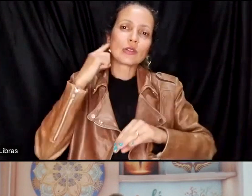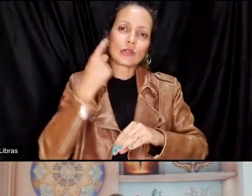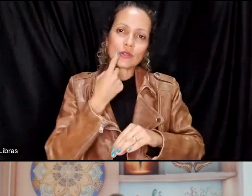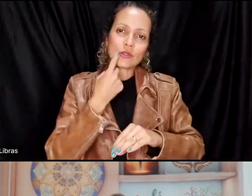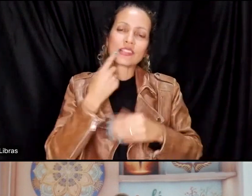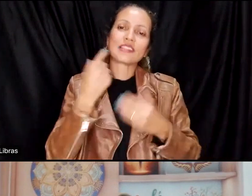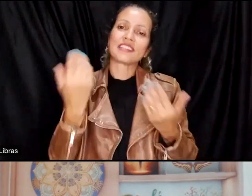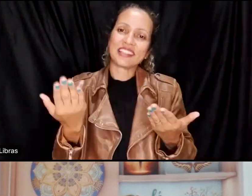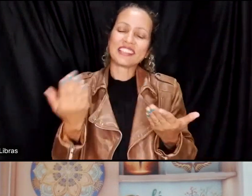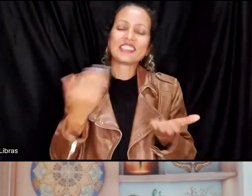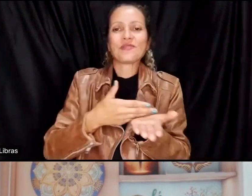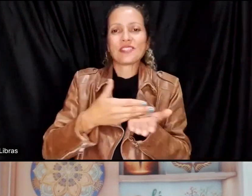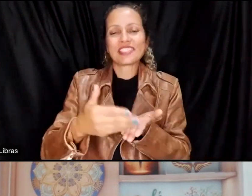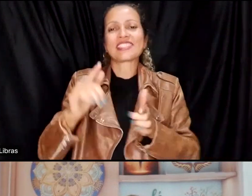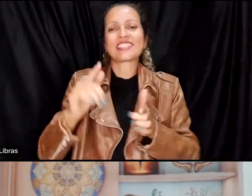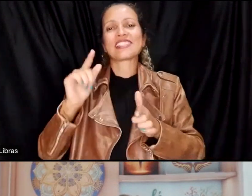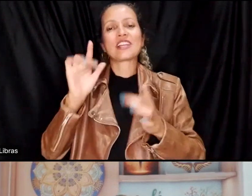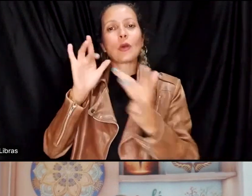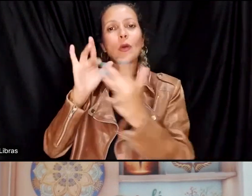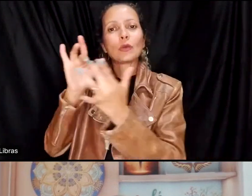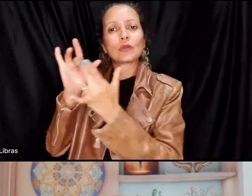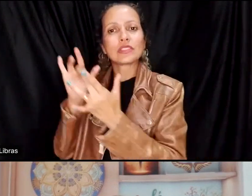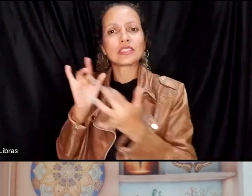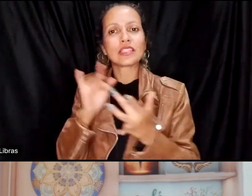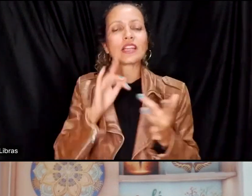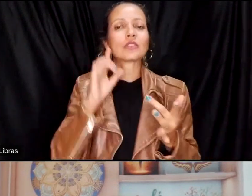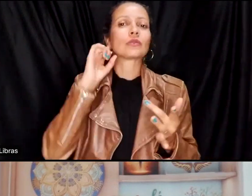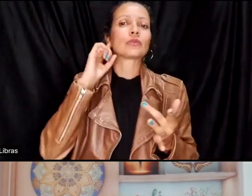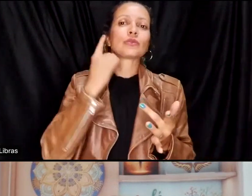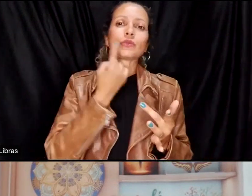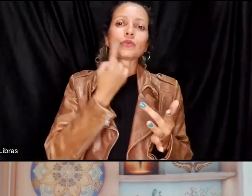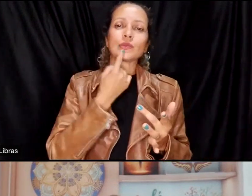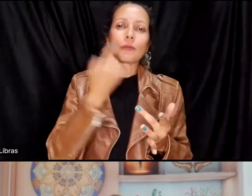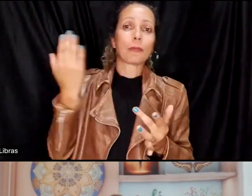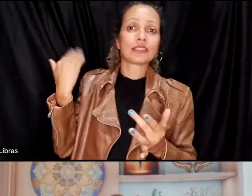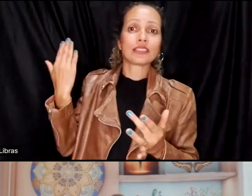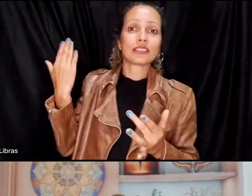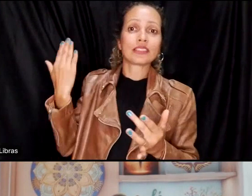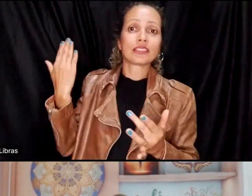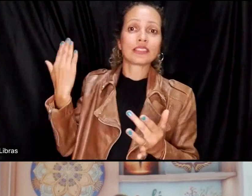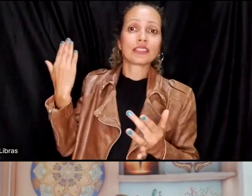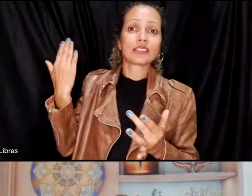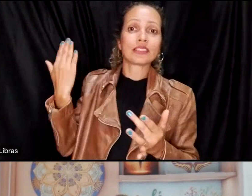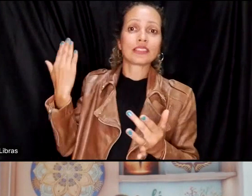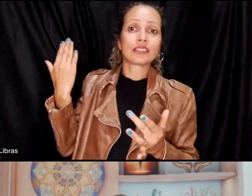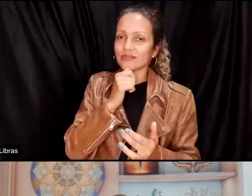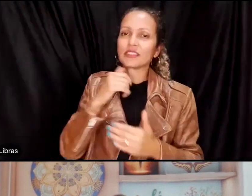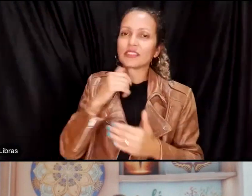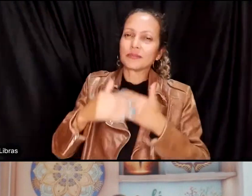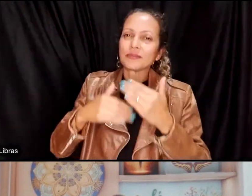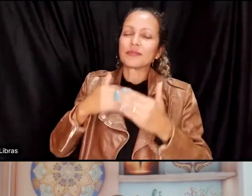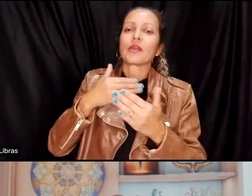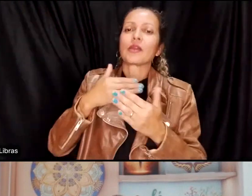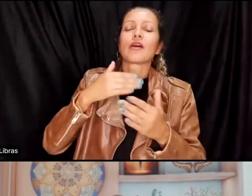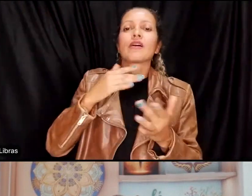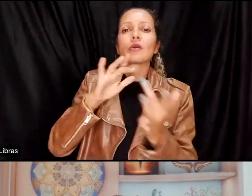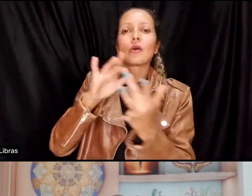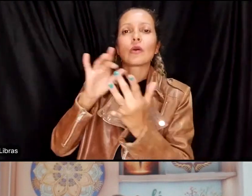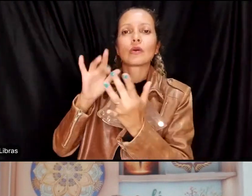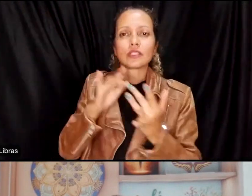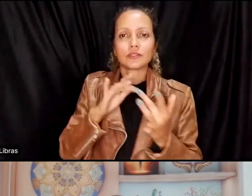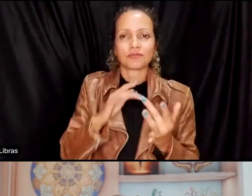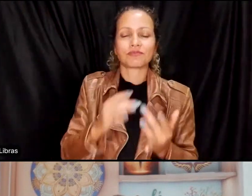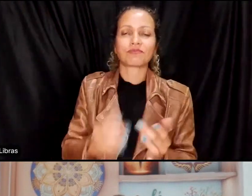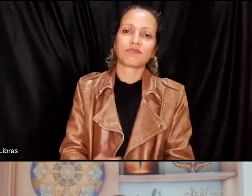Comecei a ter contato com pessoas surdas que eu não tinha, e eu nem vou contar uma coisa que é